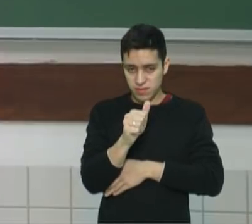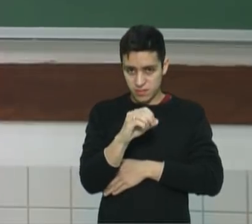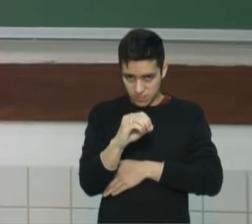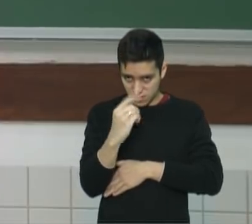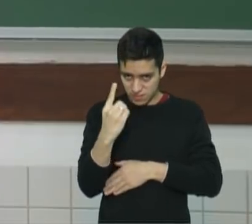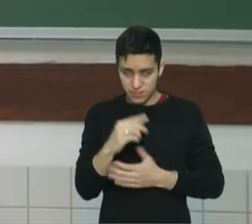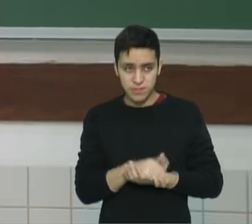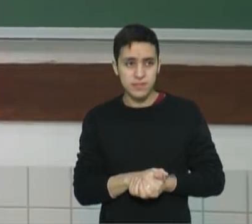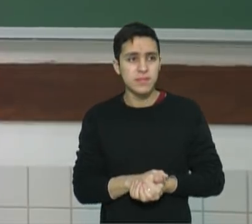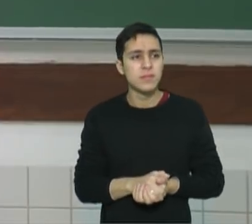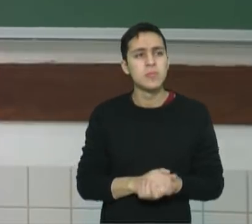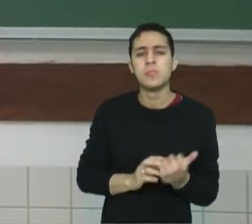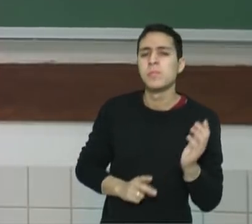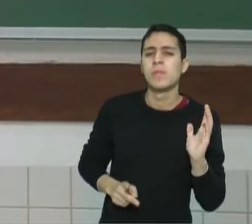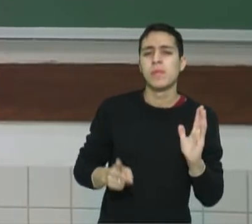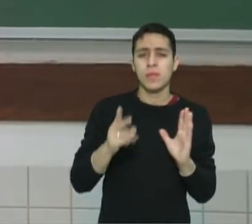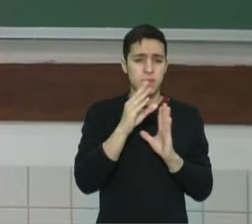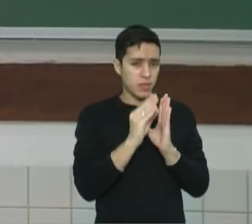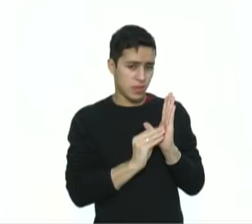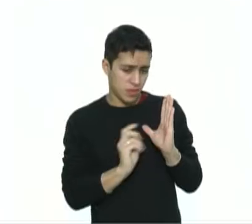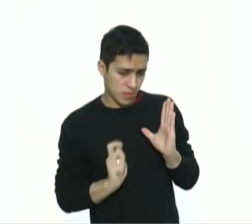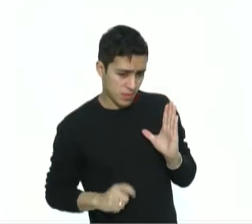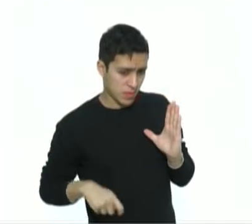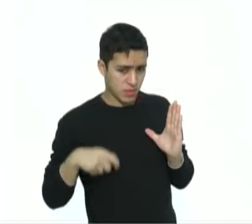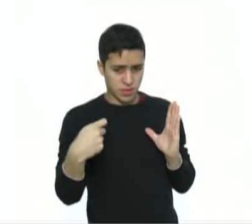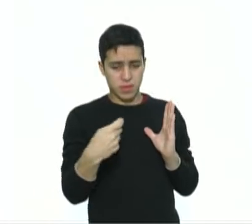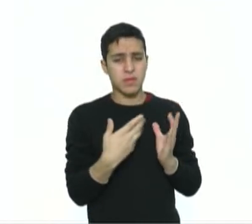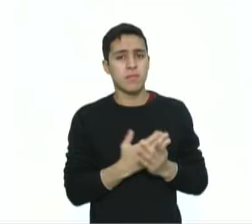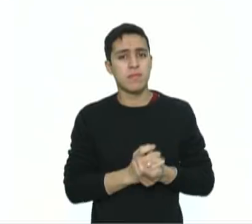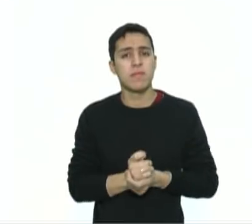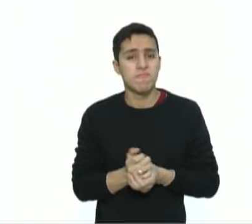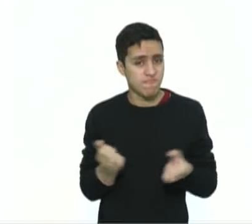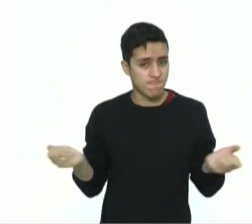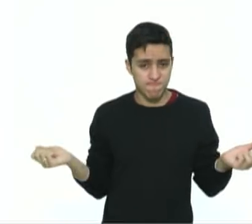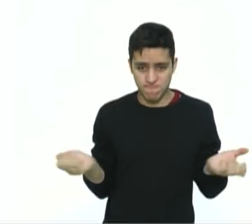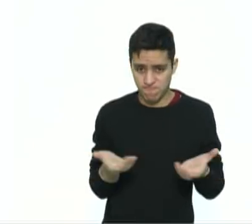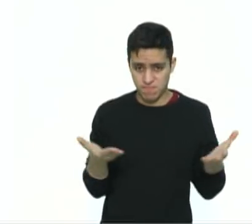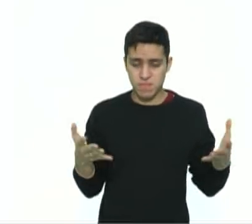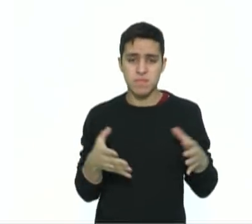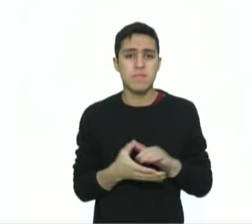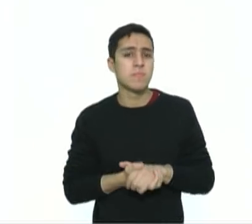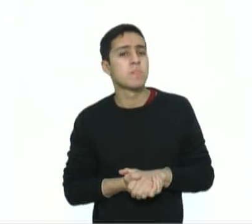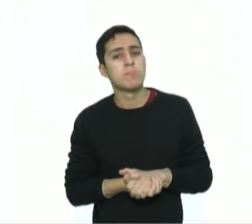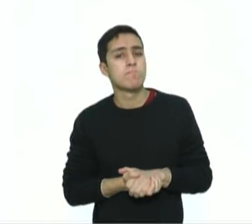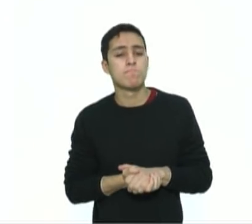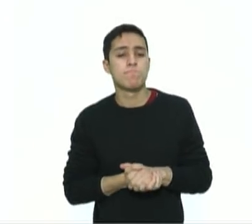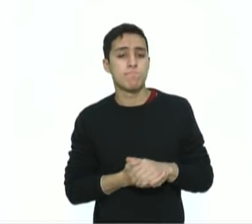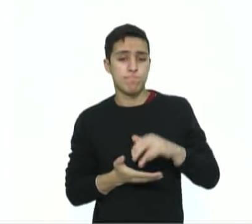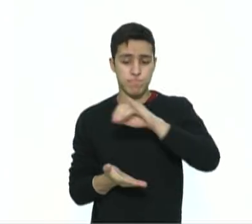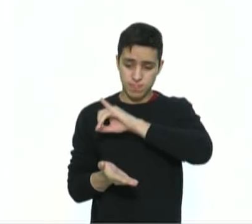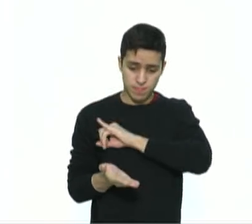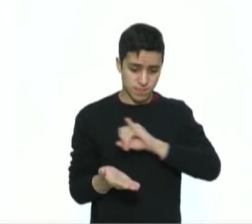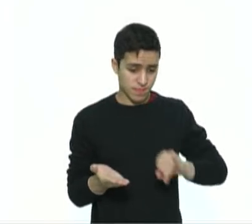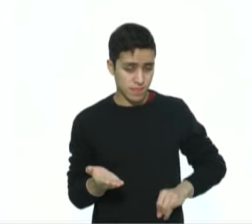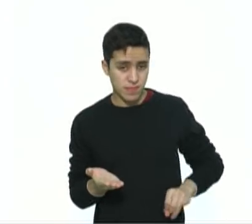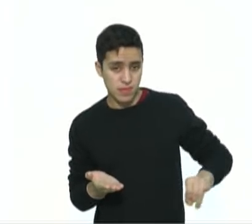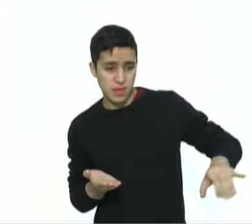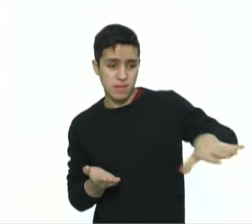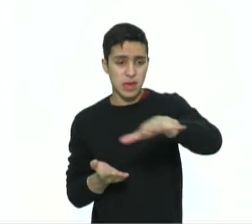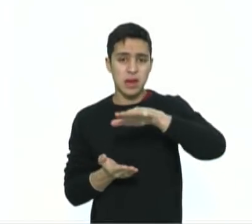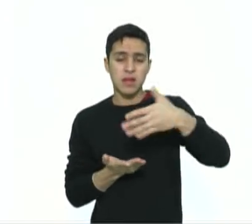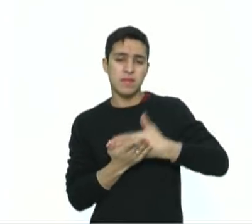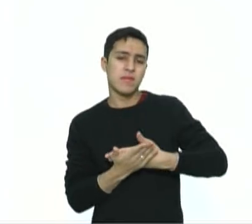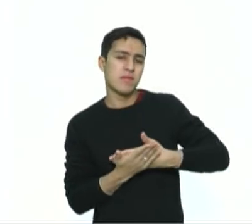Agora, avançando um pouquinho mais, no que diz respeito a atualmente, então, o imperialismo foi